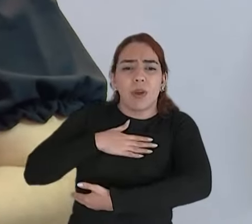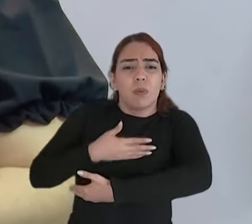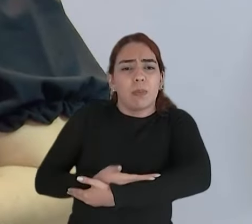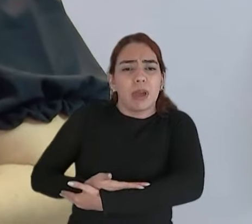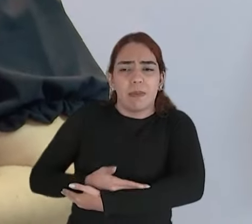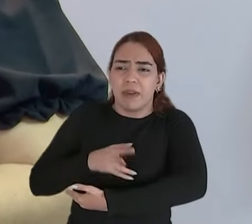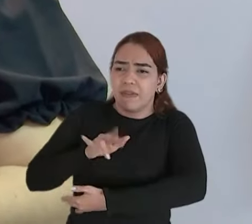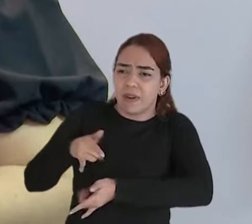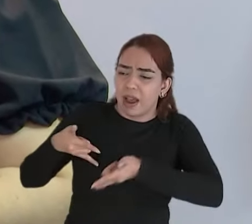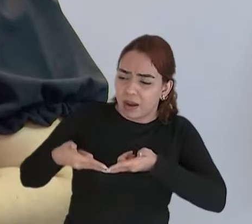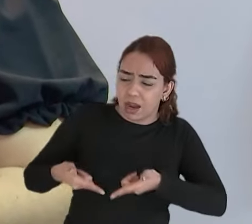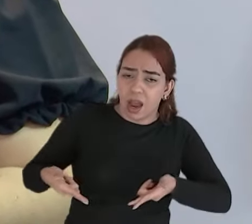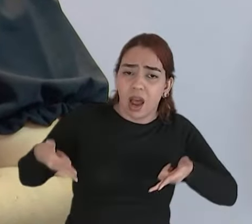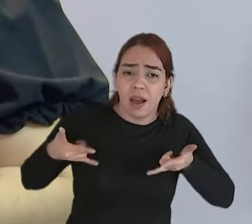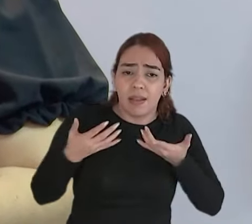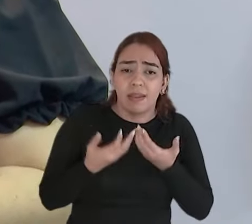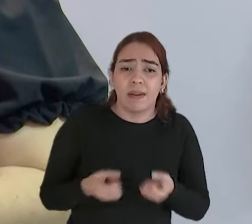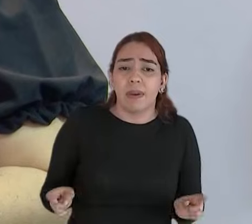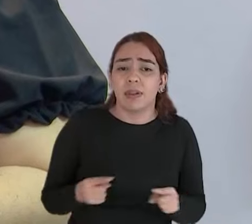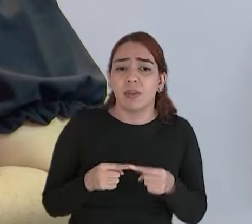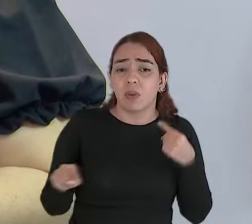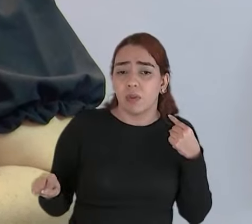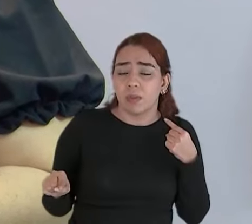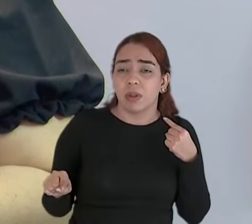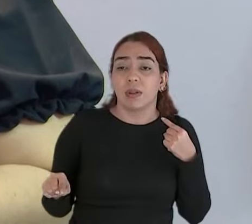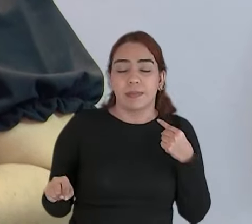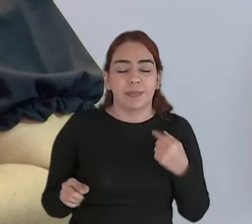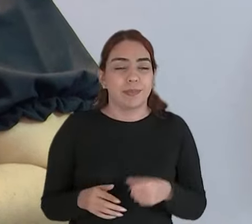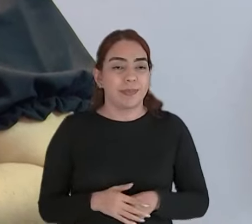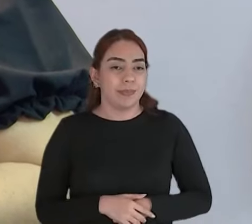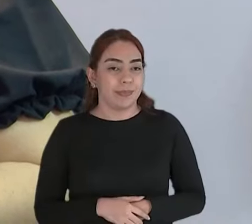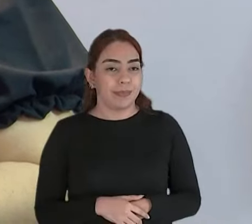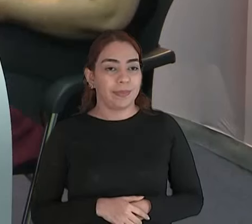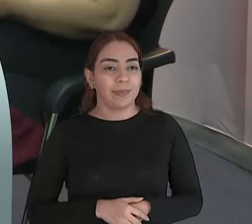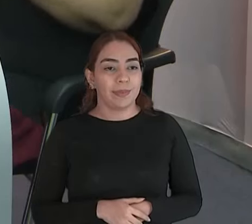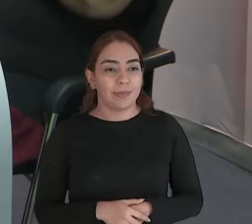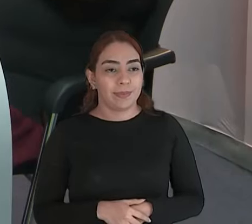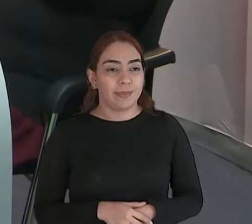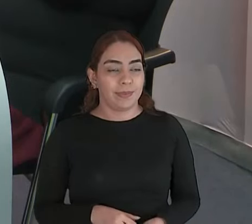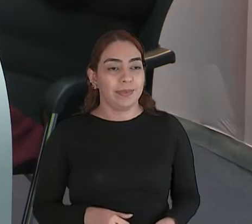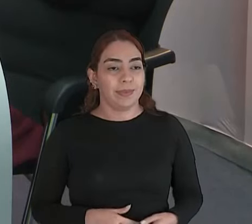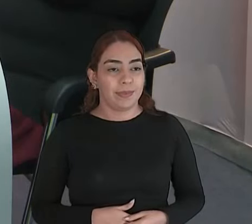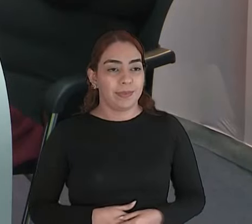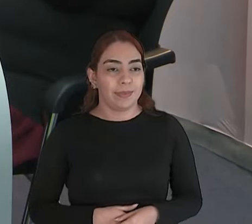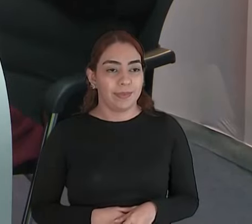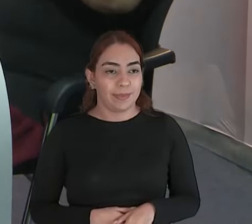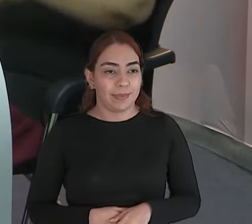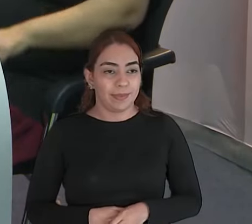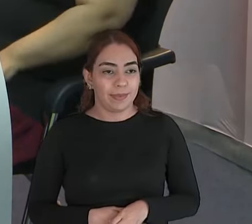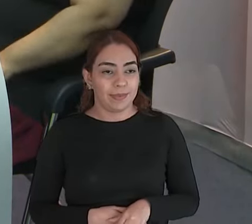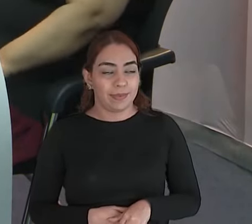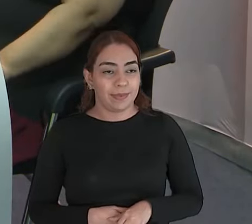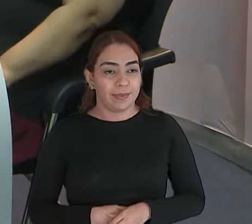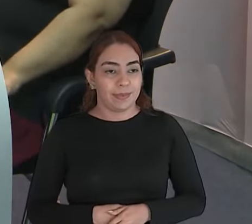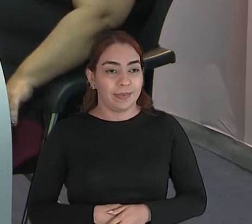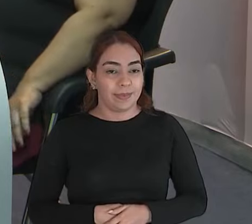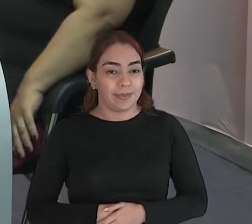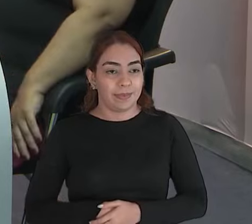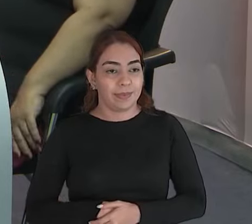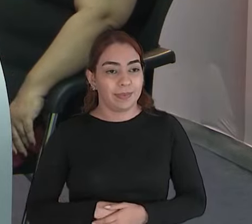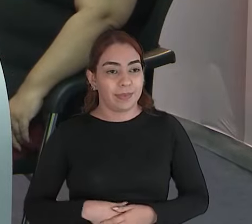processo. É. Então, é muito difícil. Não, já chegava, tipo assim, várias vezes já chegava de tipo de... Isso era um sofrimento de